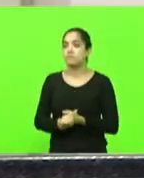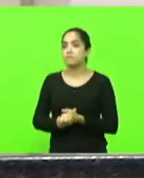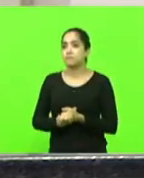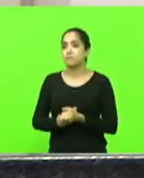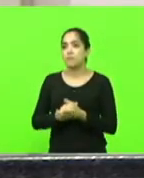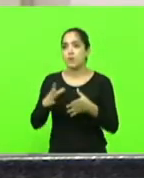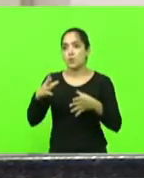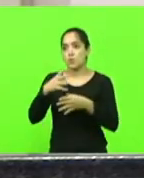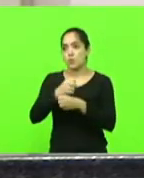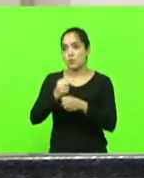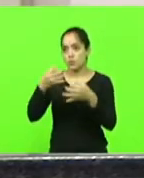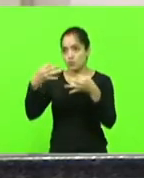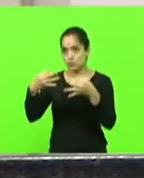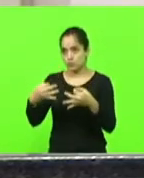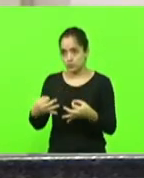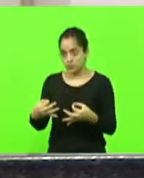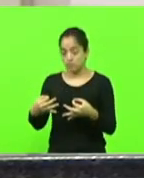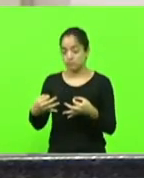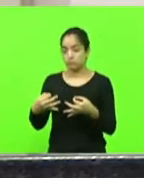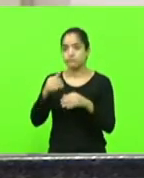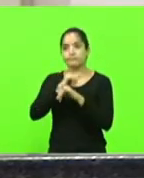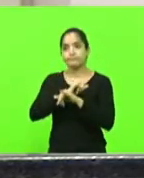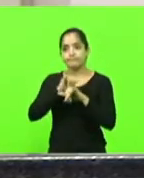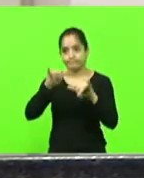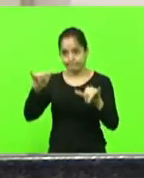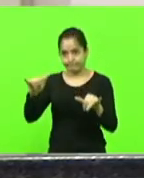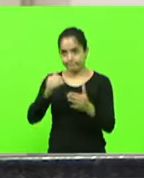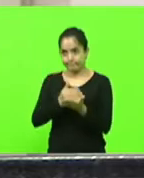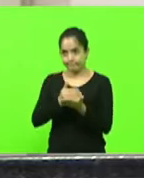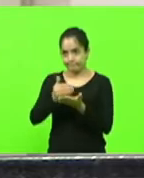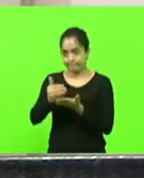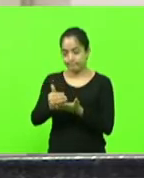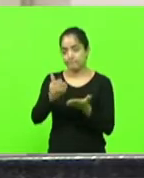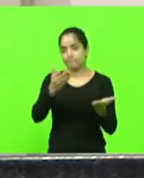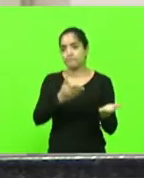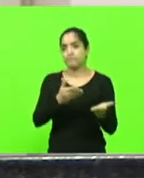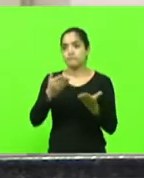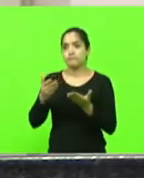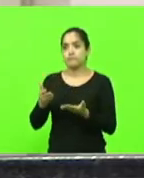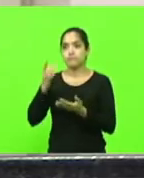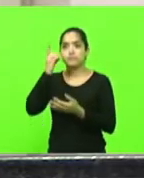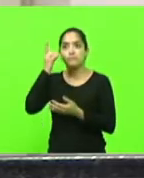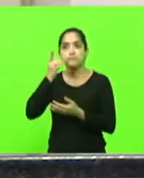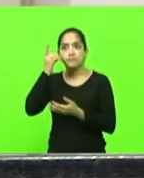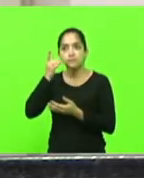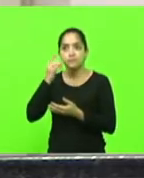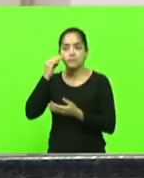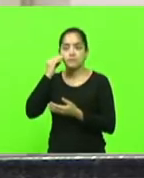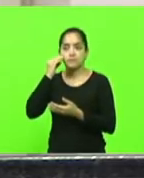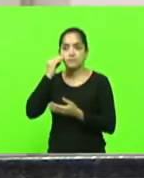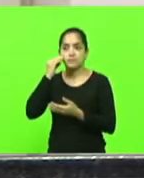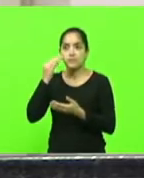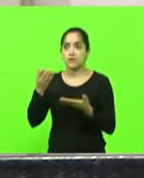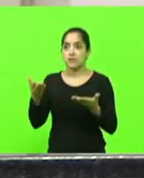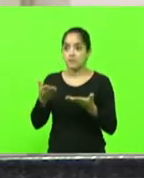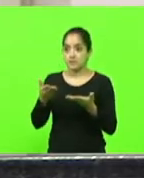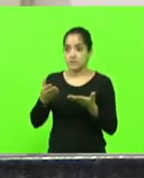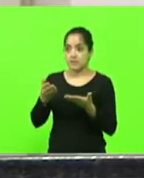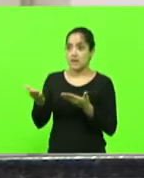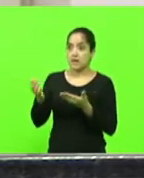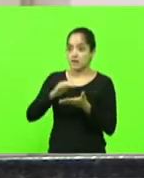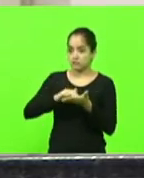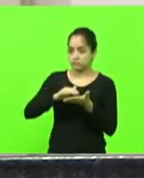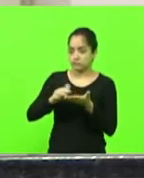Havendo quórum regimental, o senhor presidente declarou abertos os trabalhos e convidou a senhora deputada Marlene Fengler para, como secretária ad